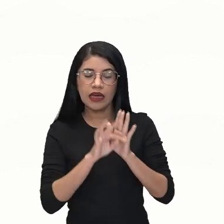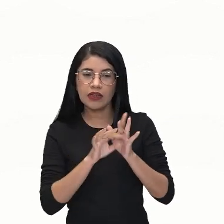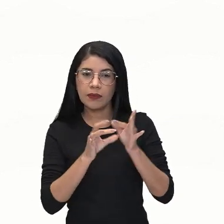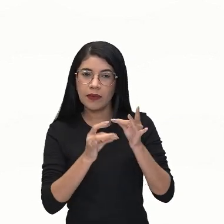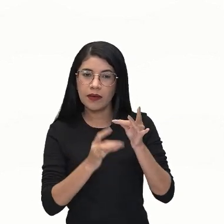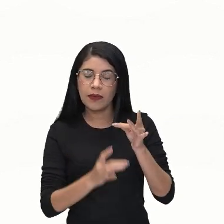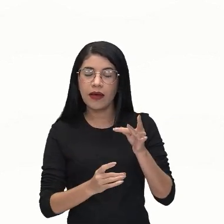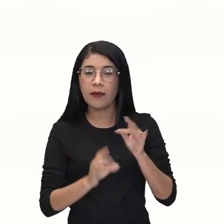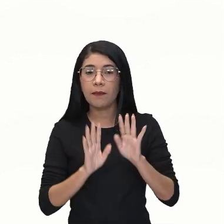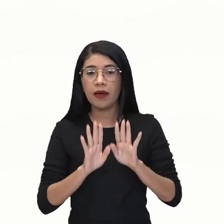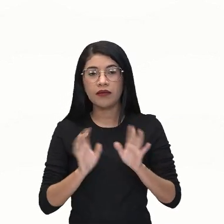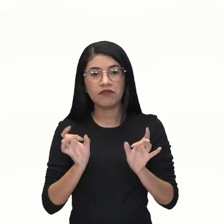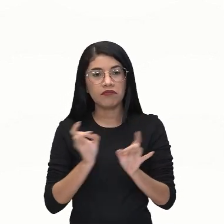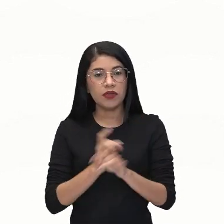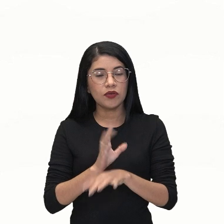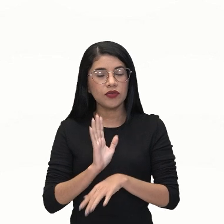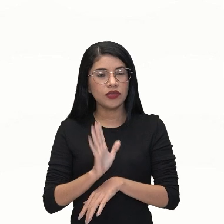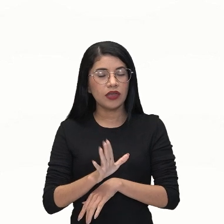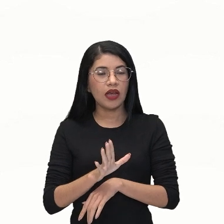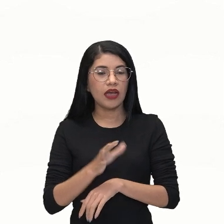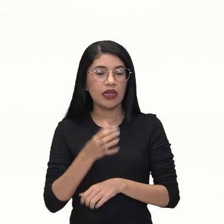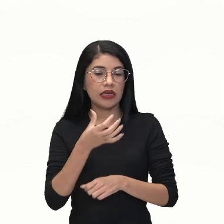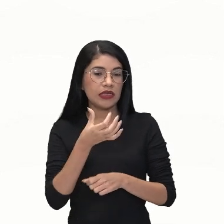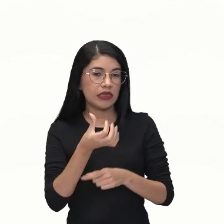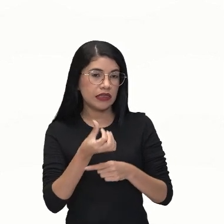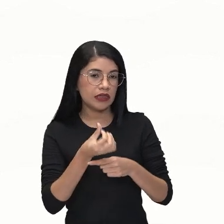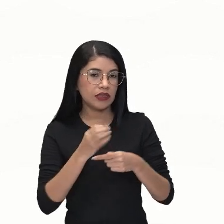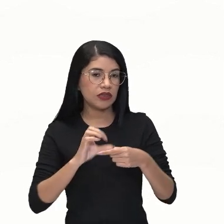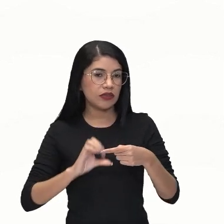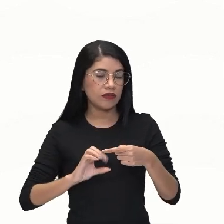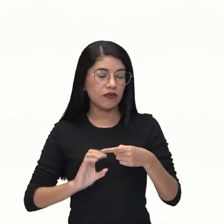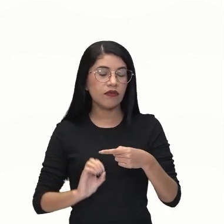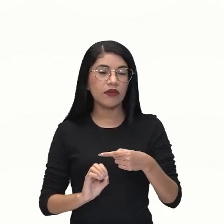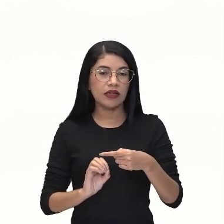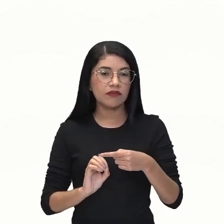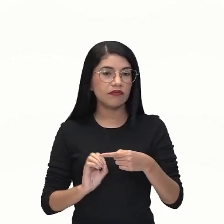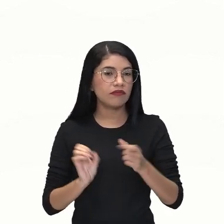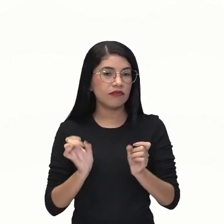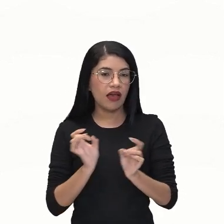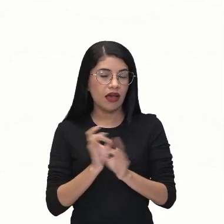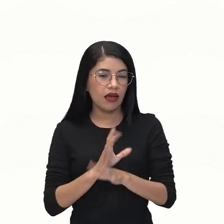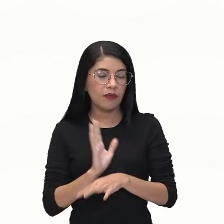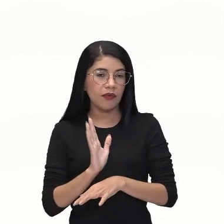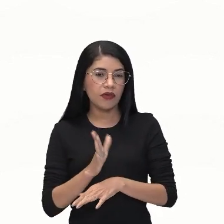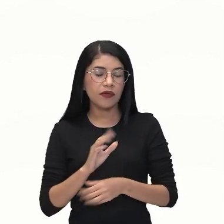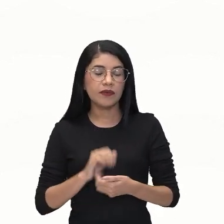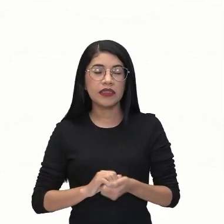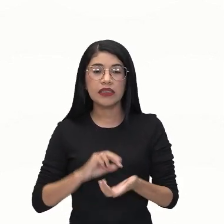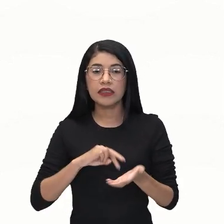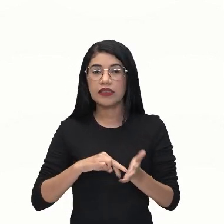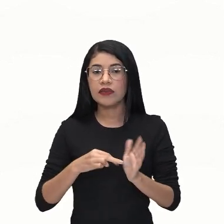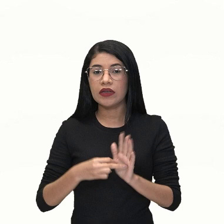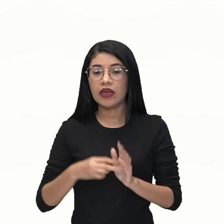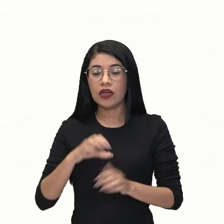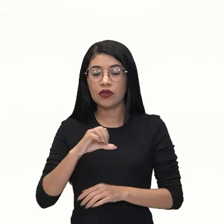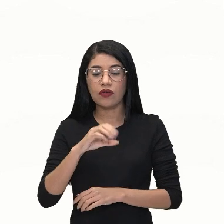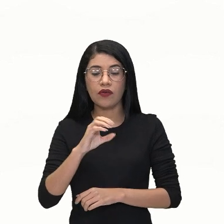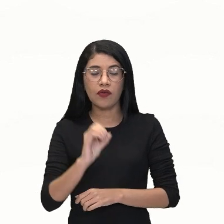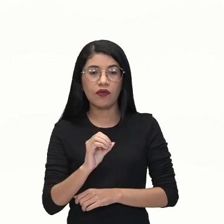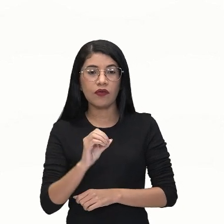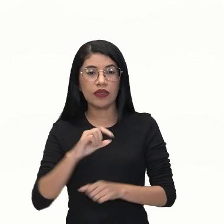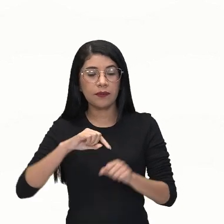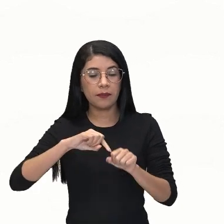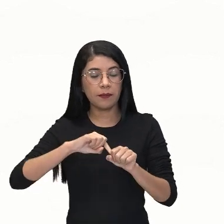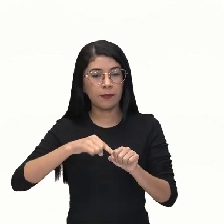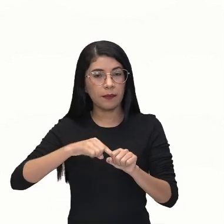ou seja, a razão é de 6 para 90. Quer dizer que a cada 90 parafusos produzidos,